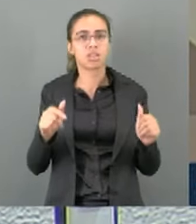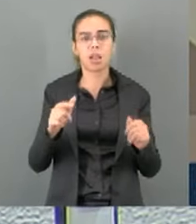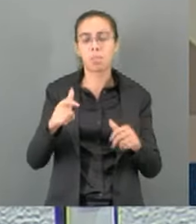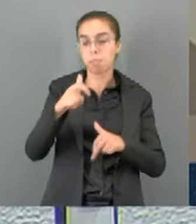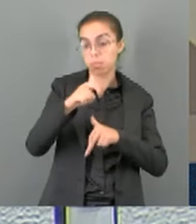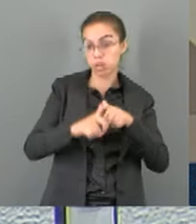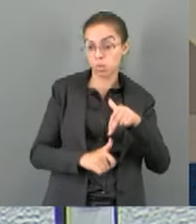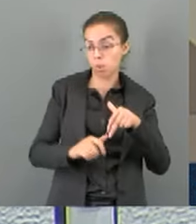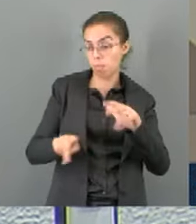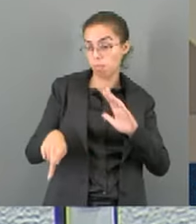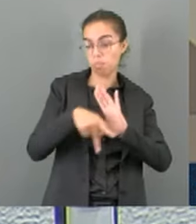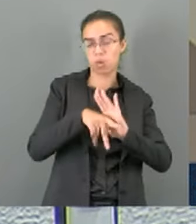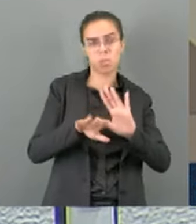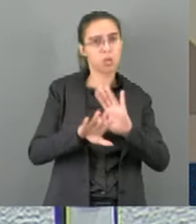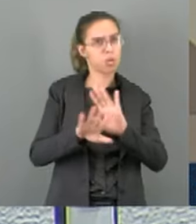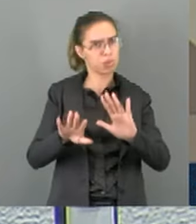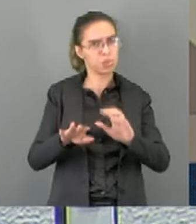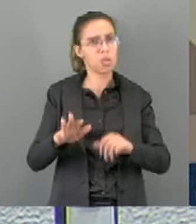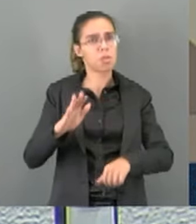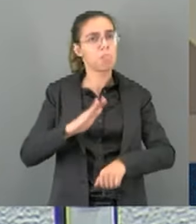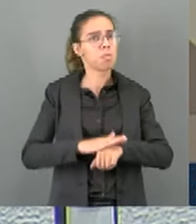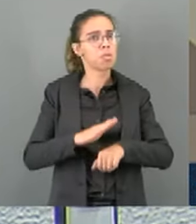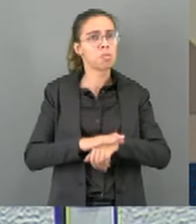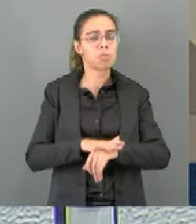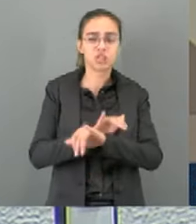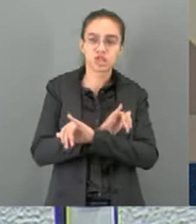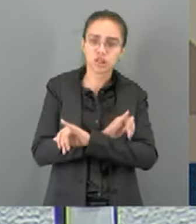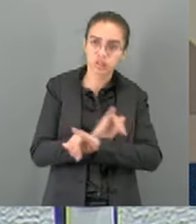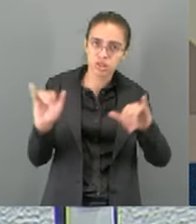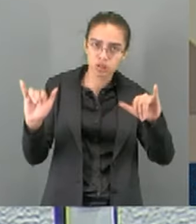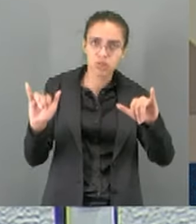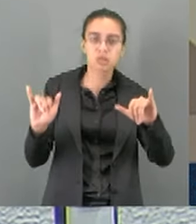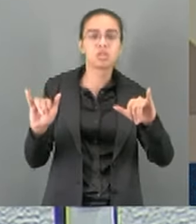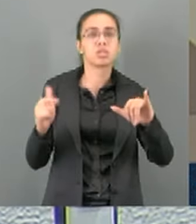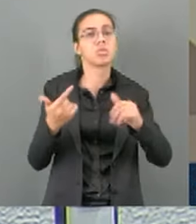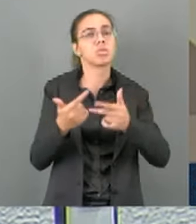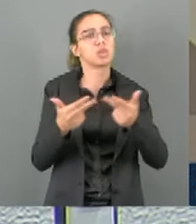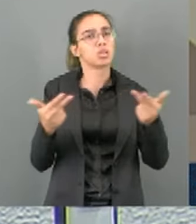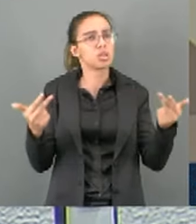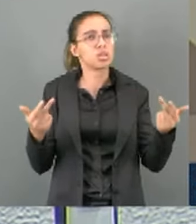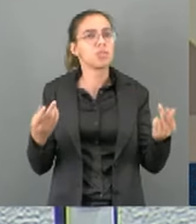específica. No momento que ela divulga algo que,